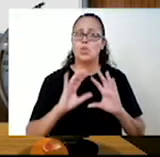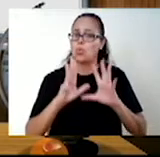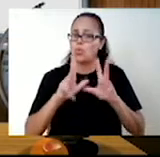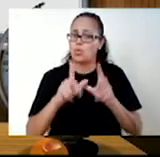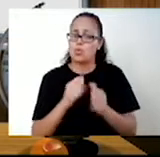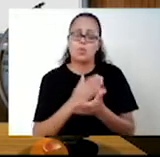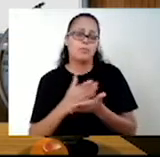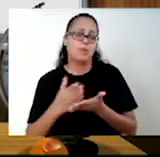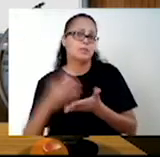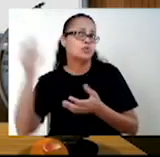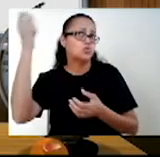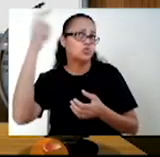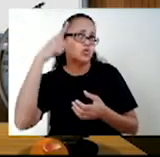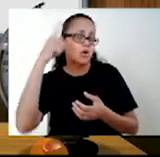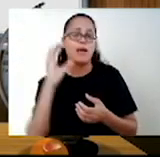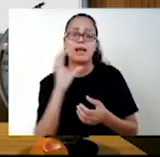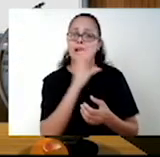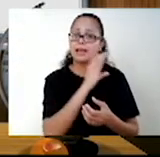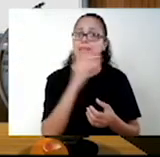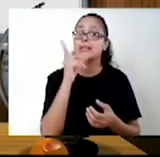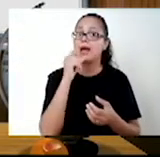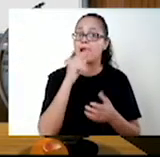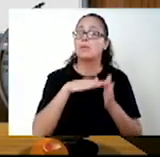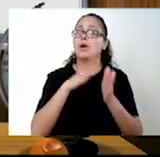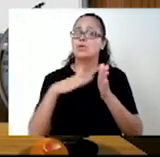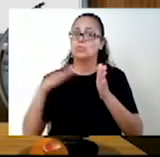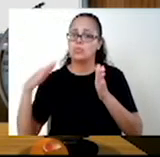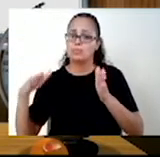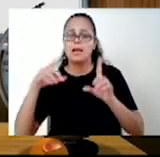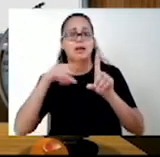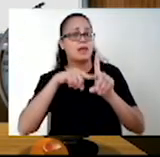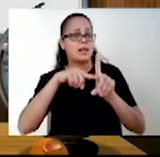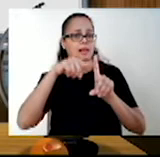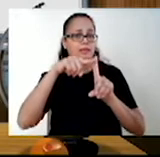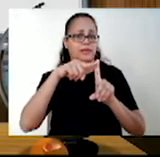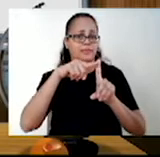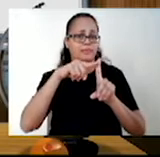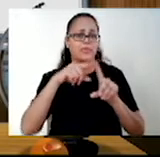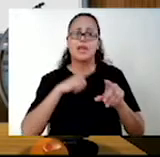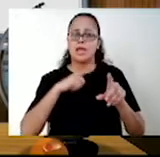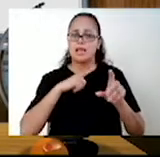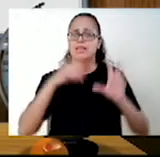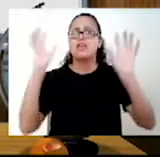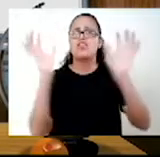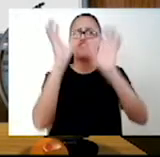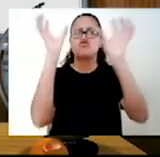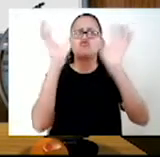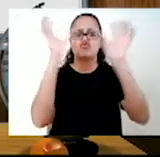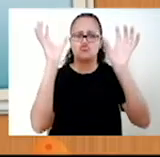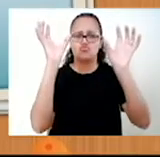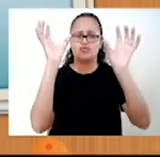sol aquece a água do mar e o vapor da água se eleva, favorecendo a formação de nuvens pesadas de tempestade, do